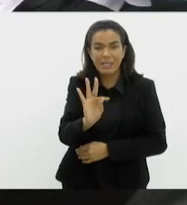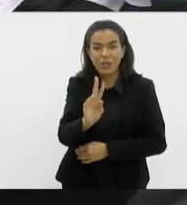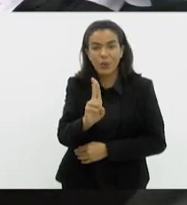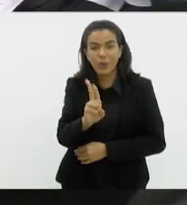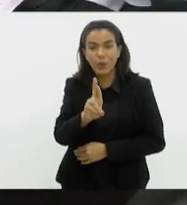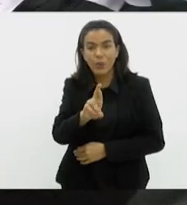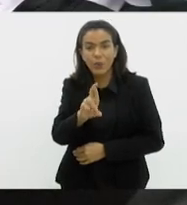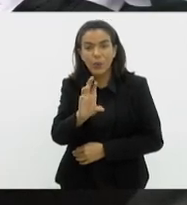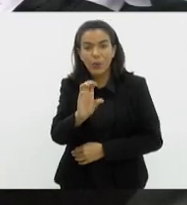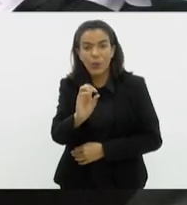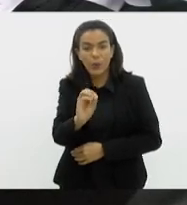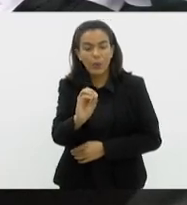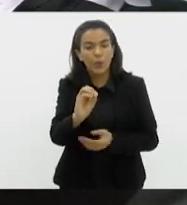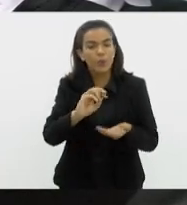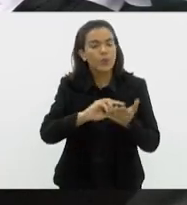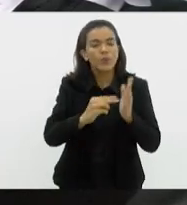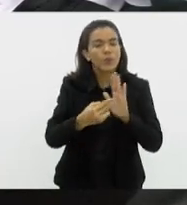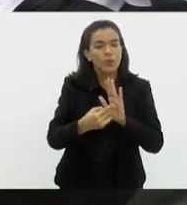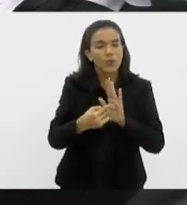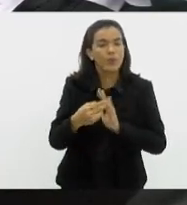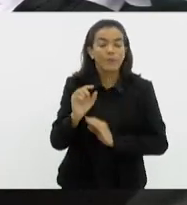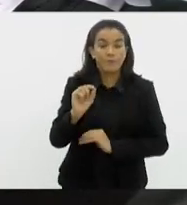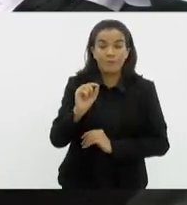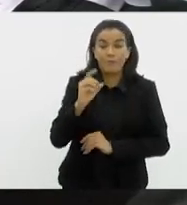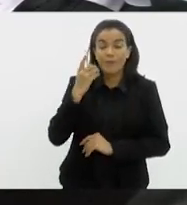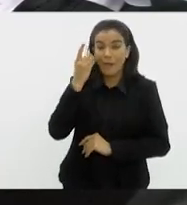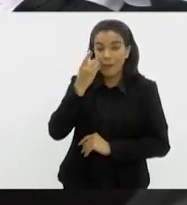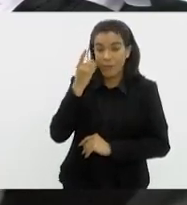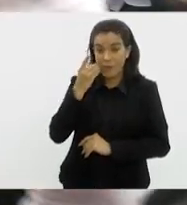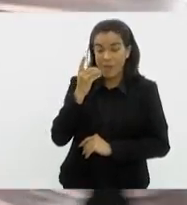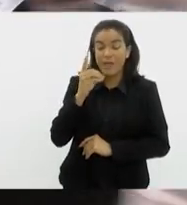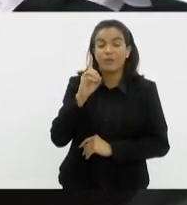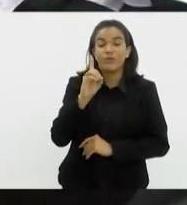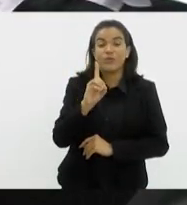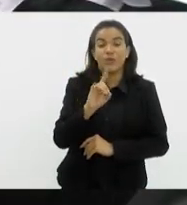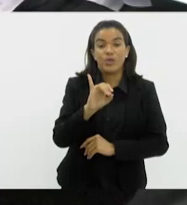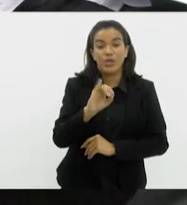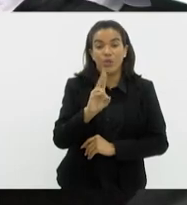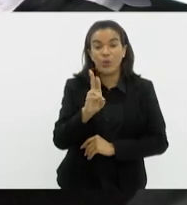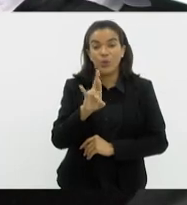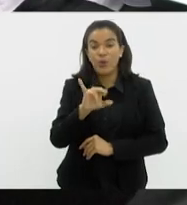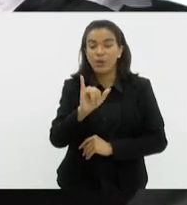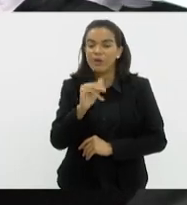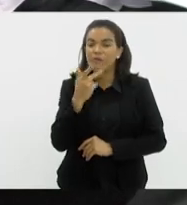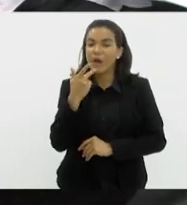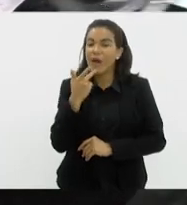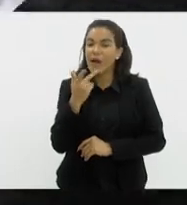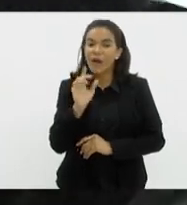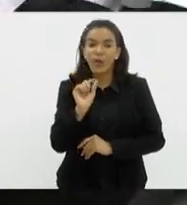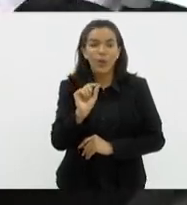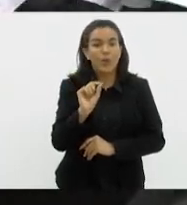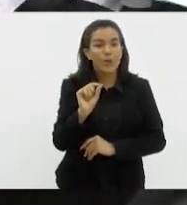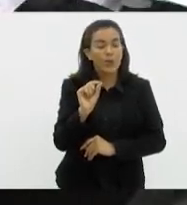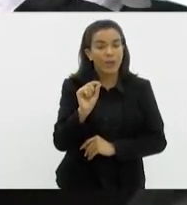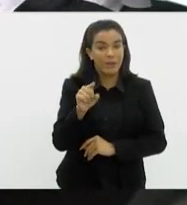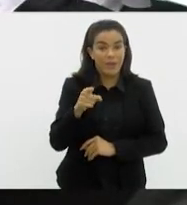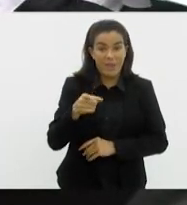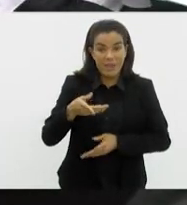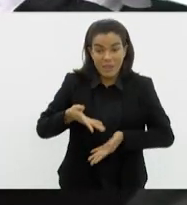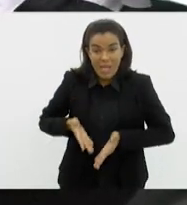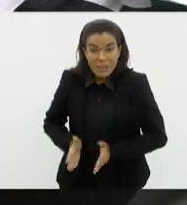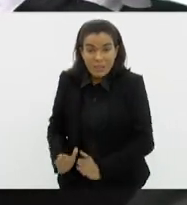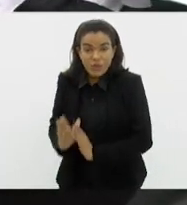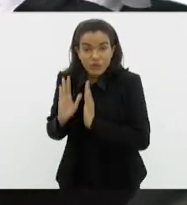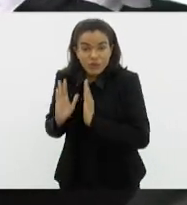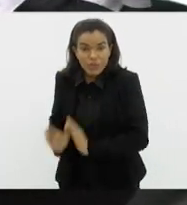nascer. O deputado Yuri quer que bote adoção de recém-nascido ou bebê. Mata o projeto original. Exato. A